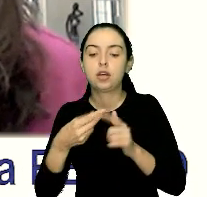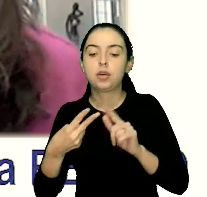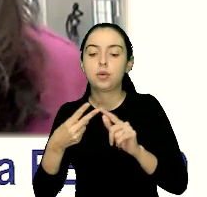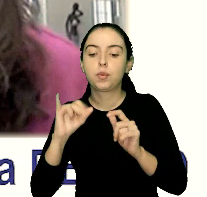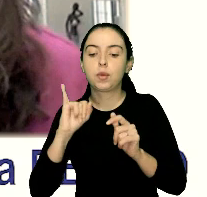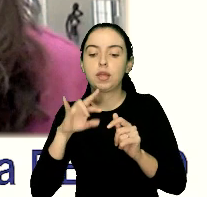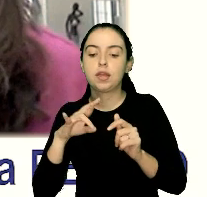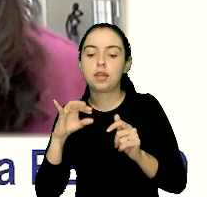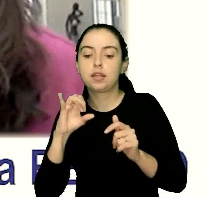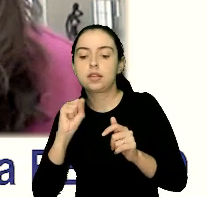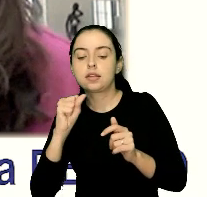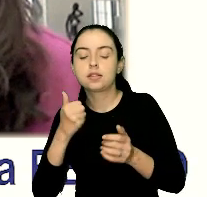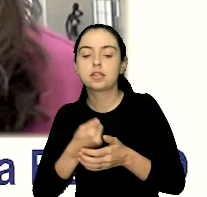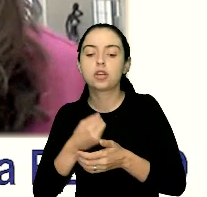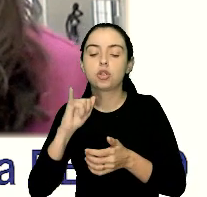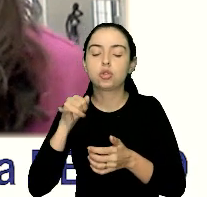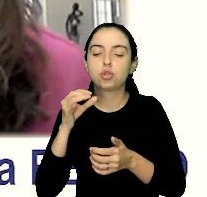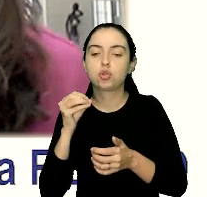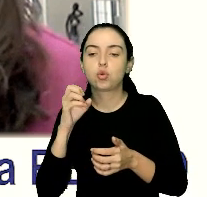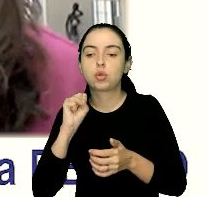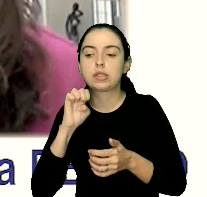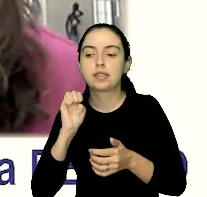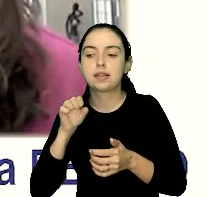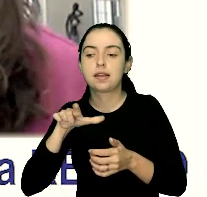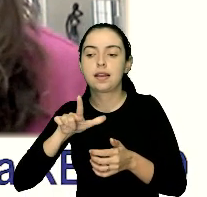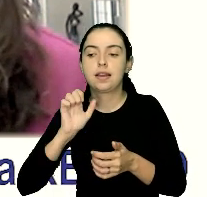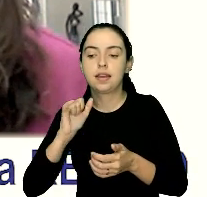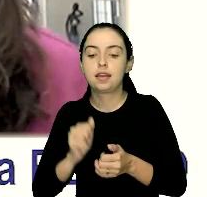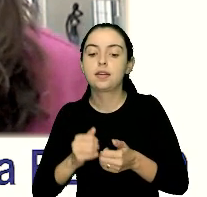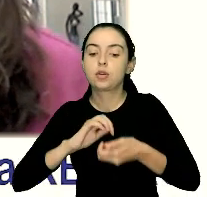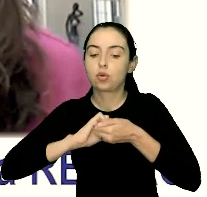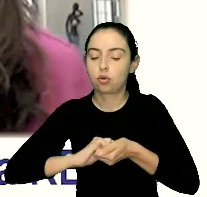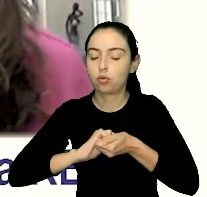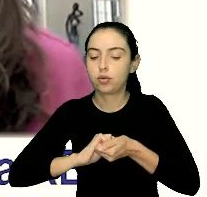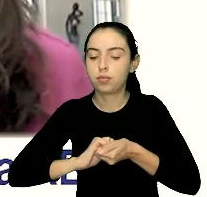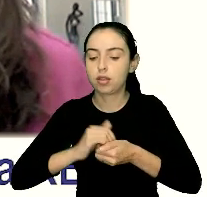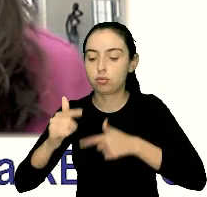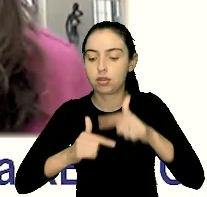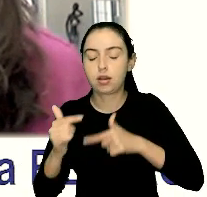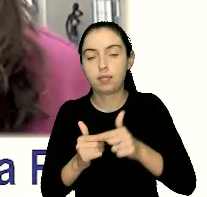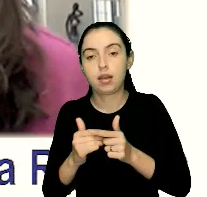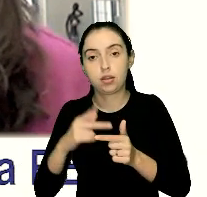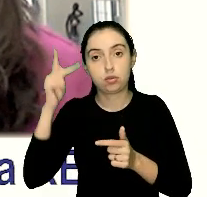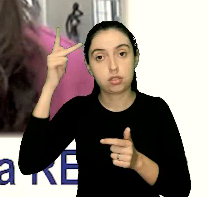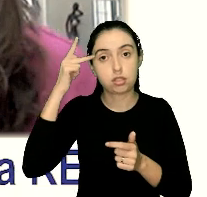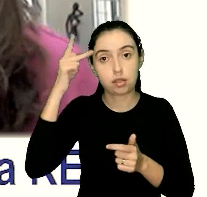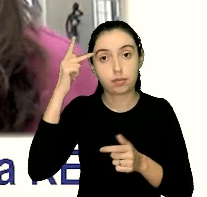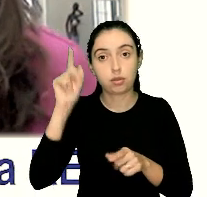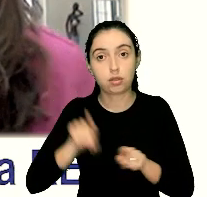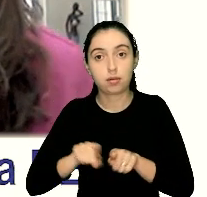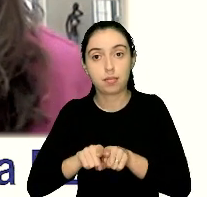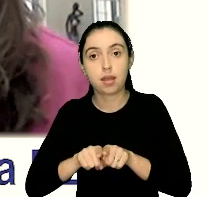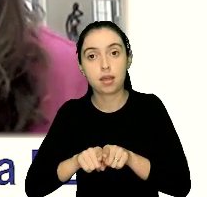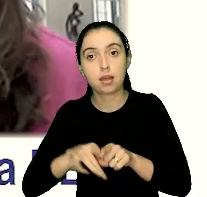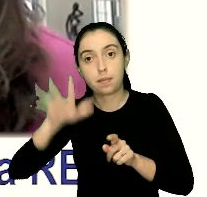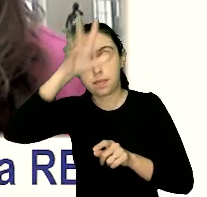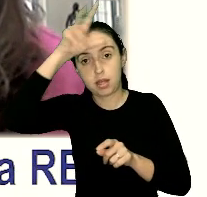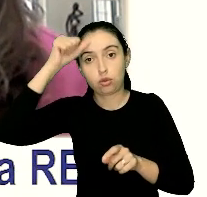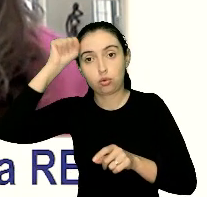cumprimento em nome dos servidores das seções judiciárias de São Paulo e Mato Grosso do Sul. Senhoras magistradas,